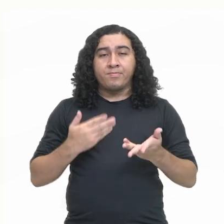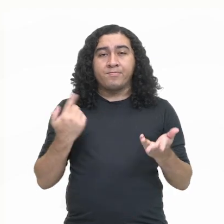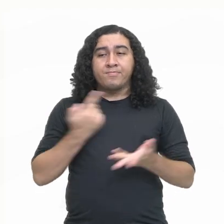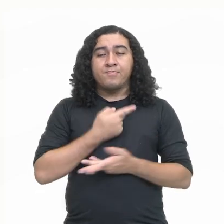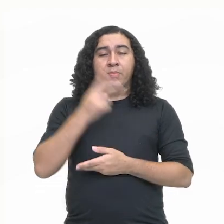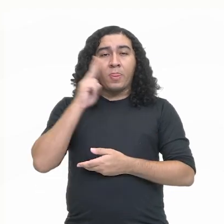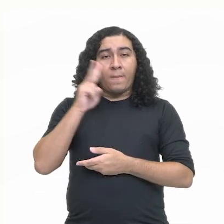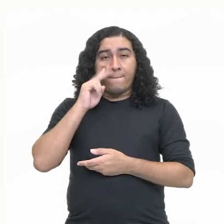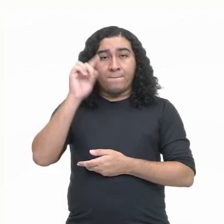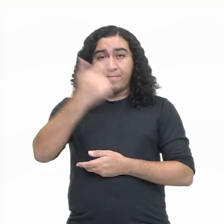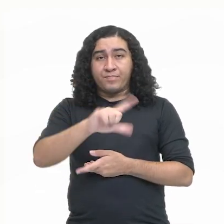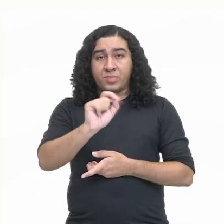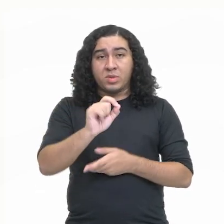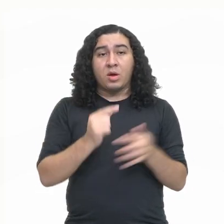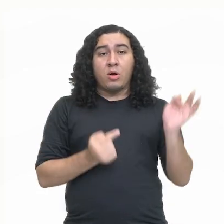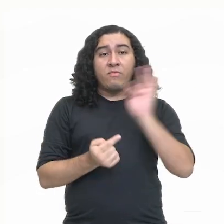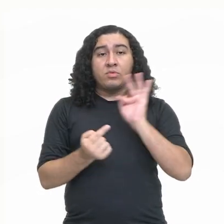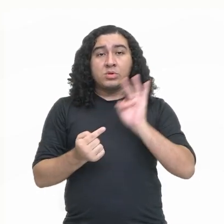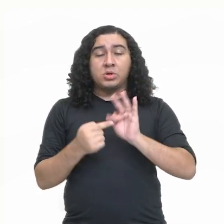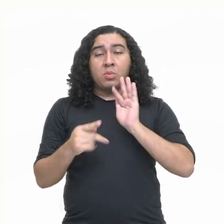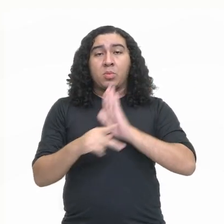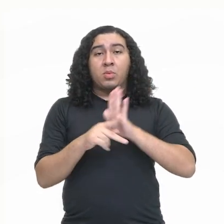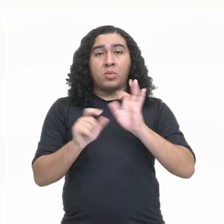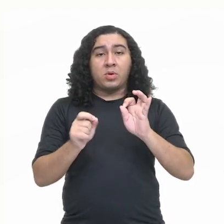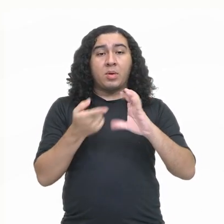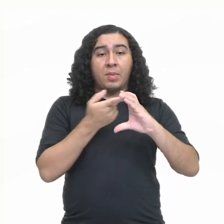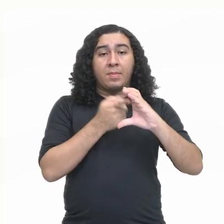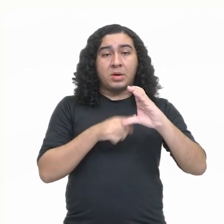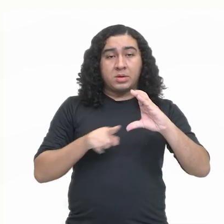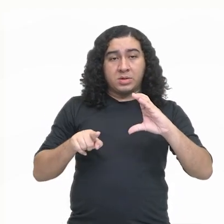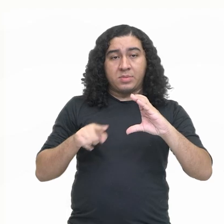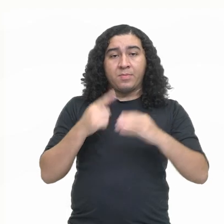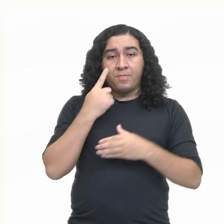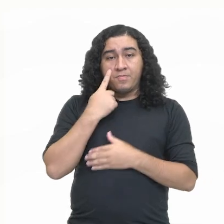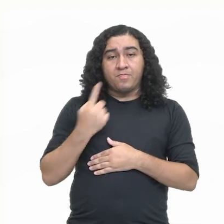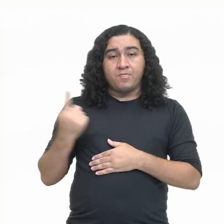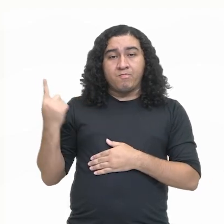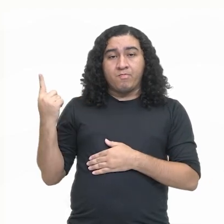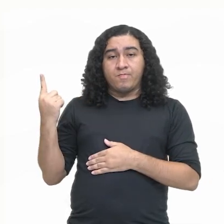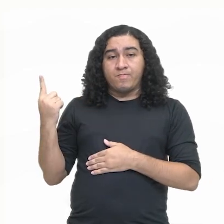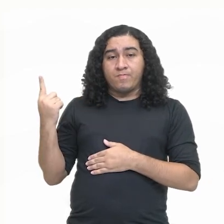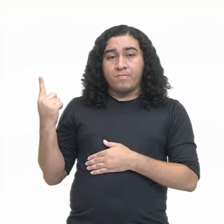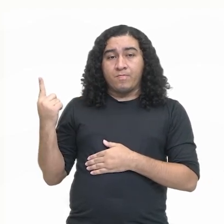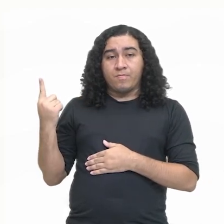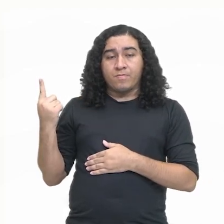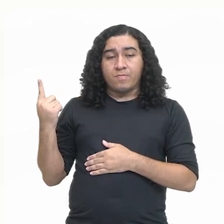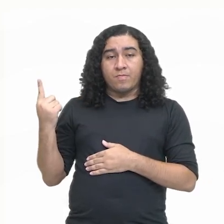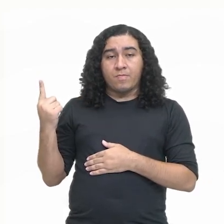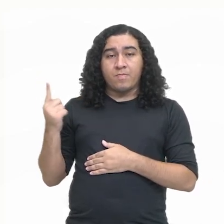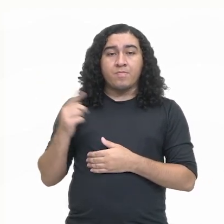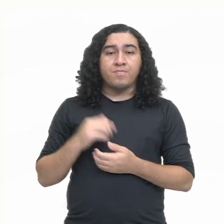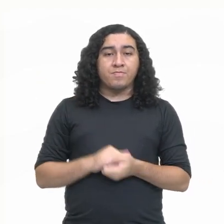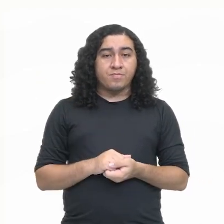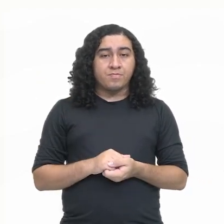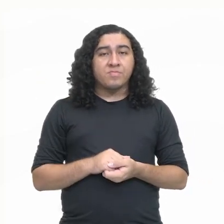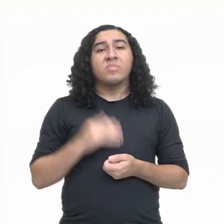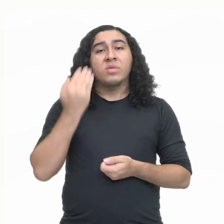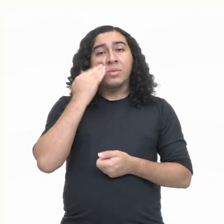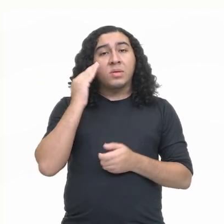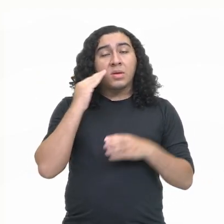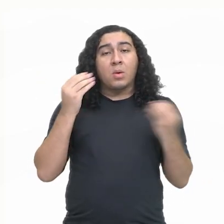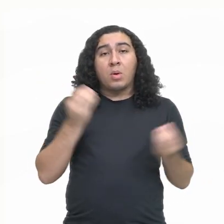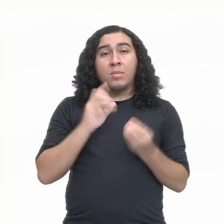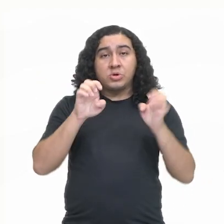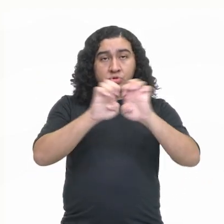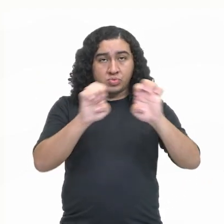relembrar aí as funções, né, da membrana plasmática. Então, nós temos como função definir os